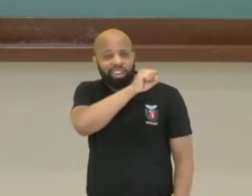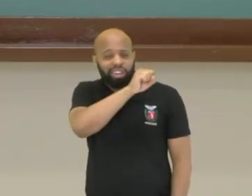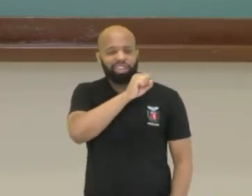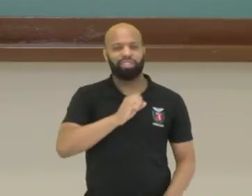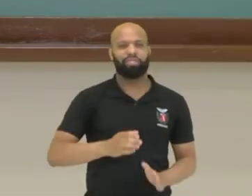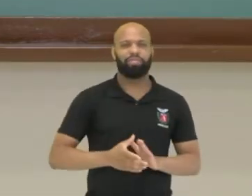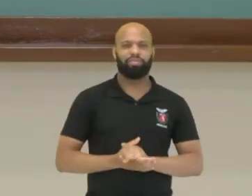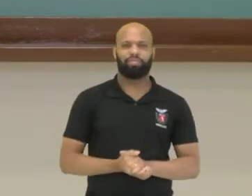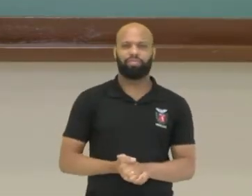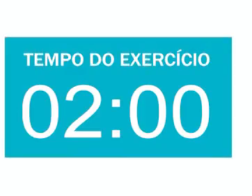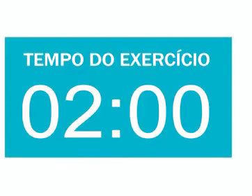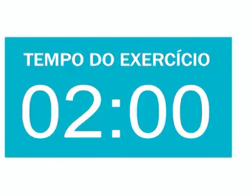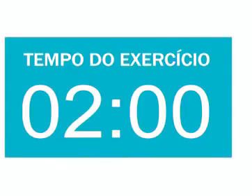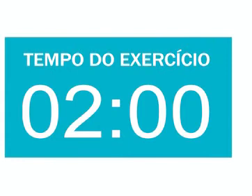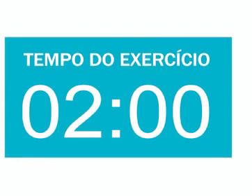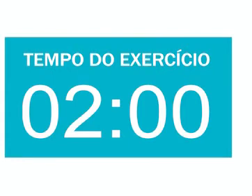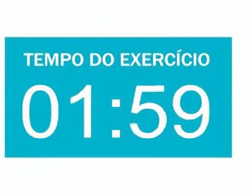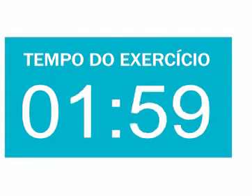gente volta a gabaritar.